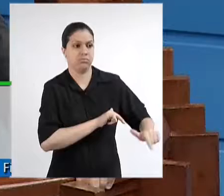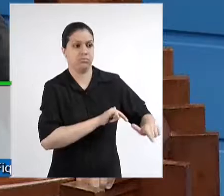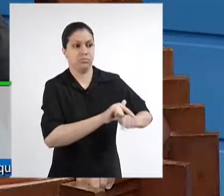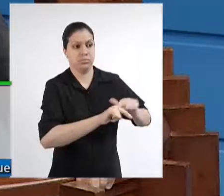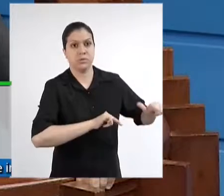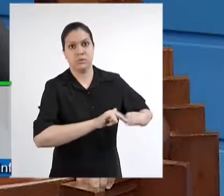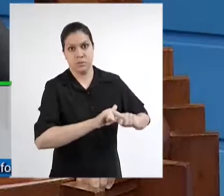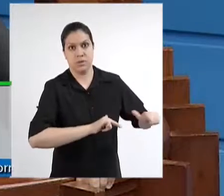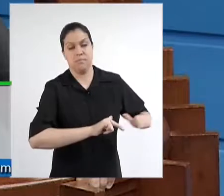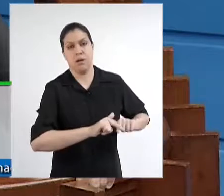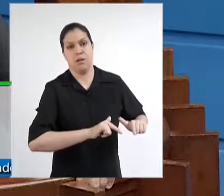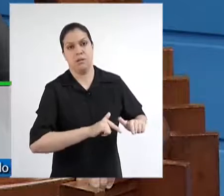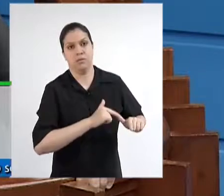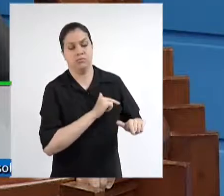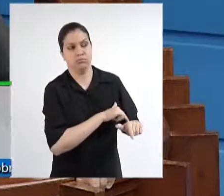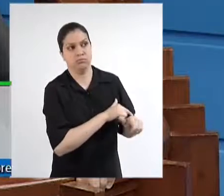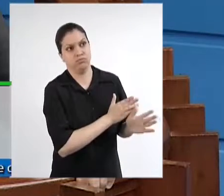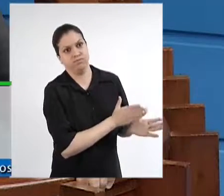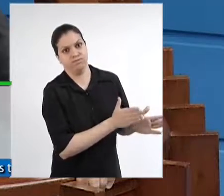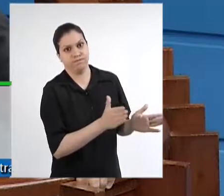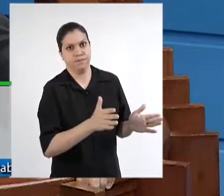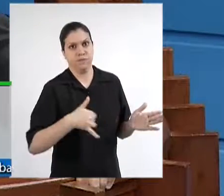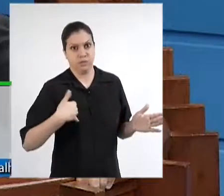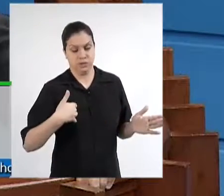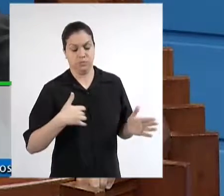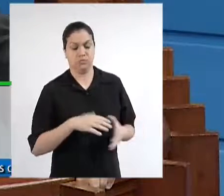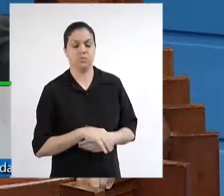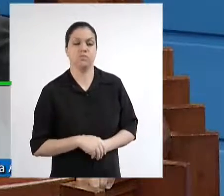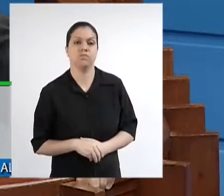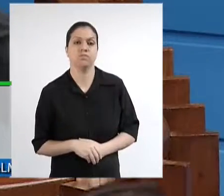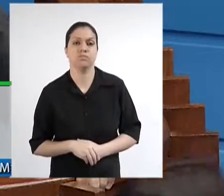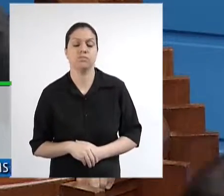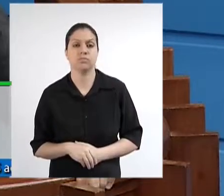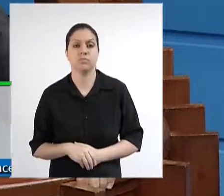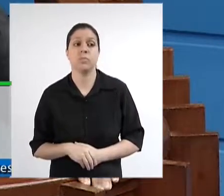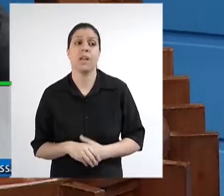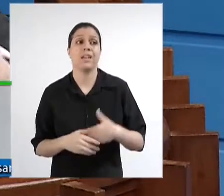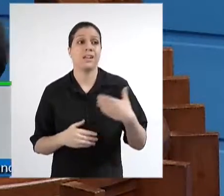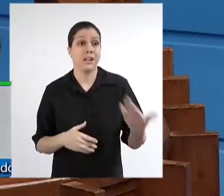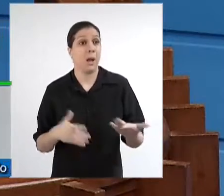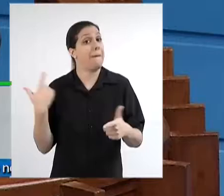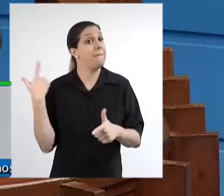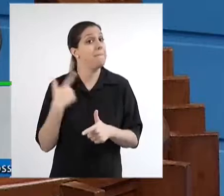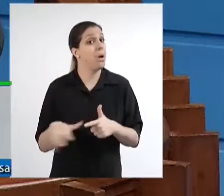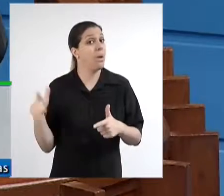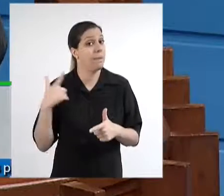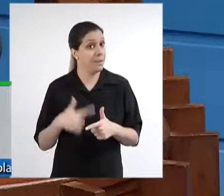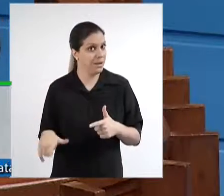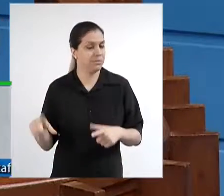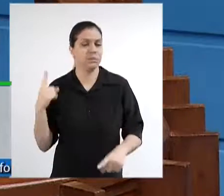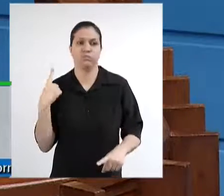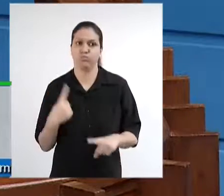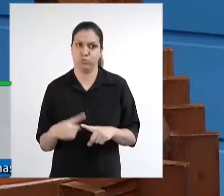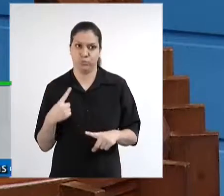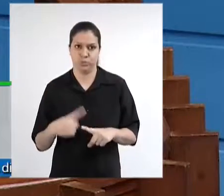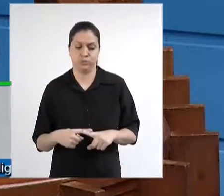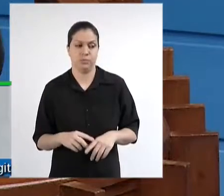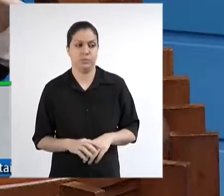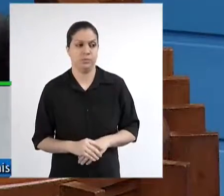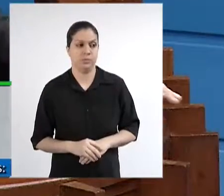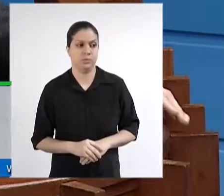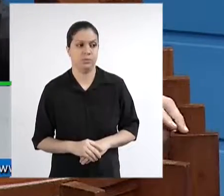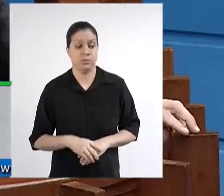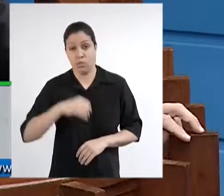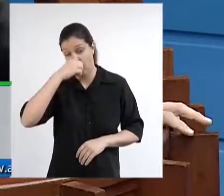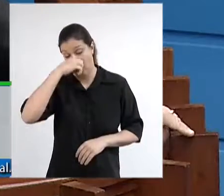economicamente ativas. E esse é um grande problema, porque